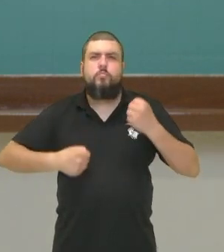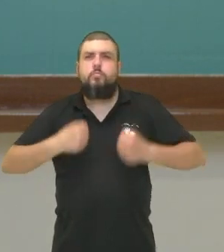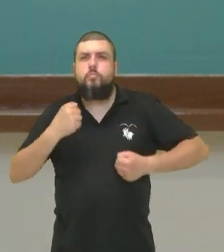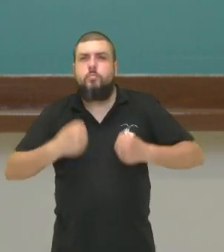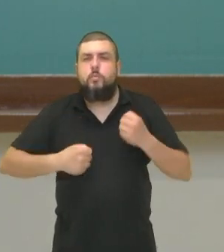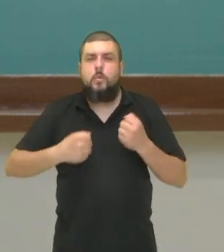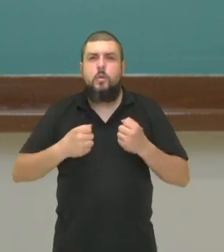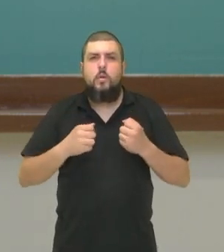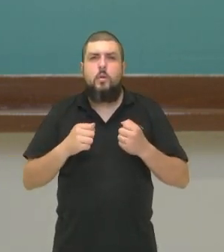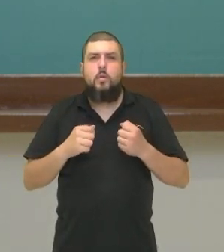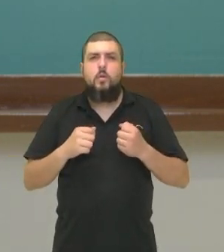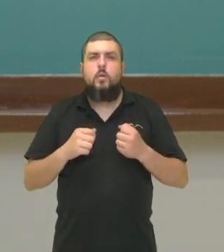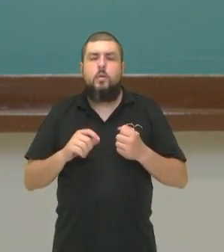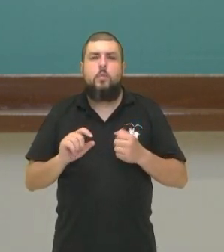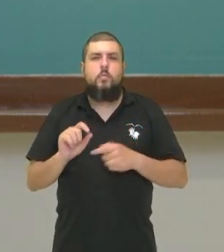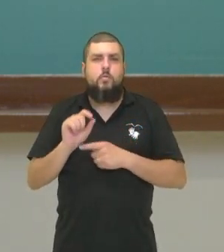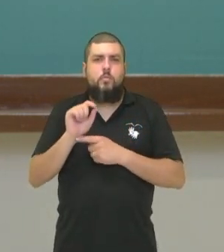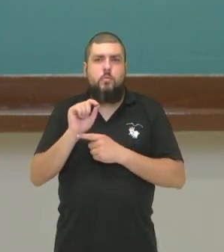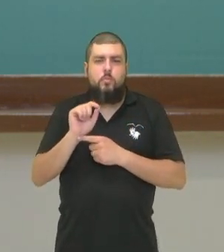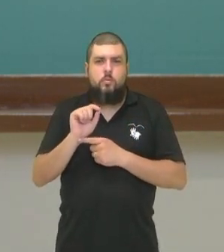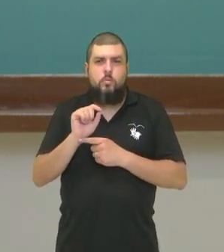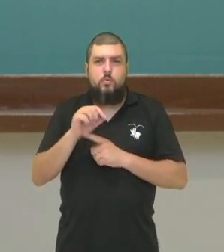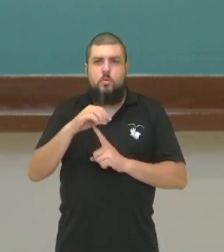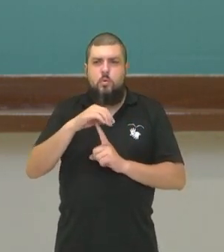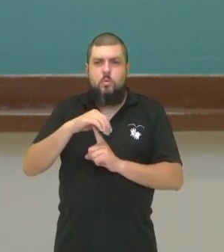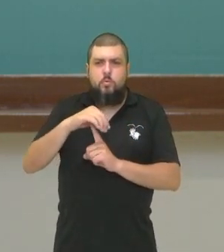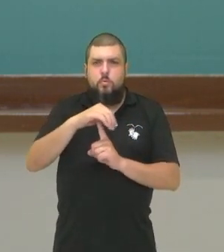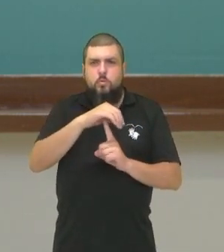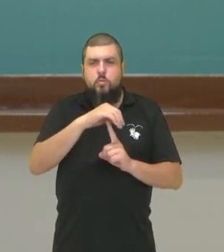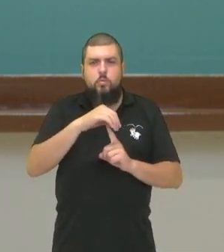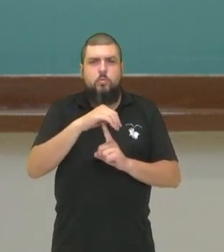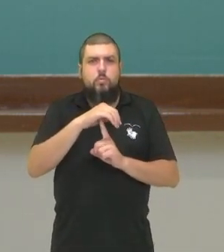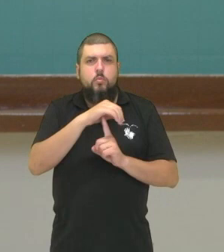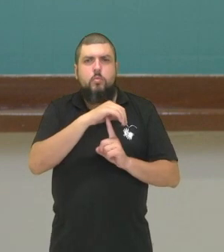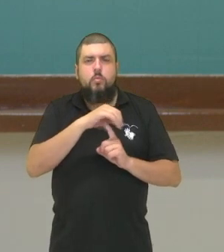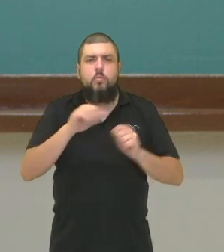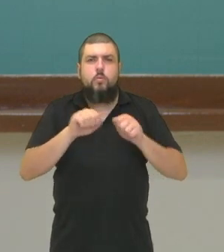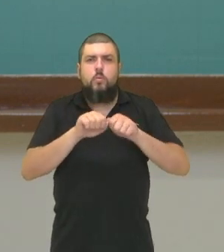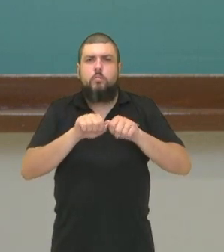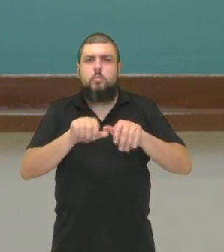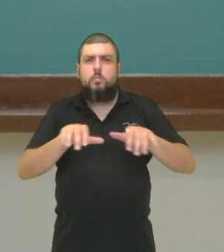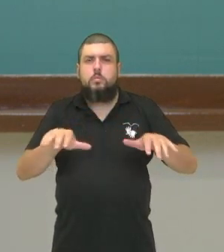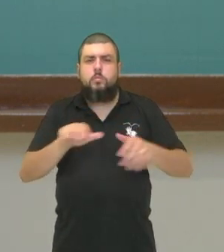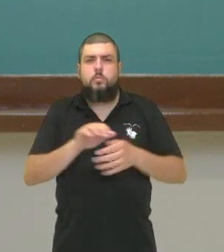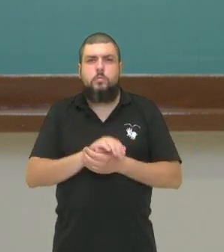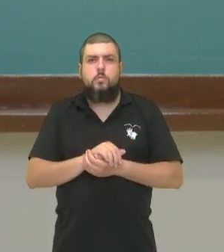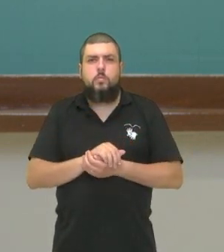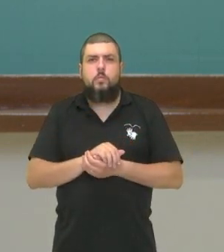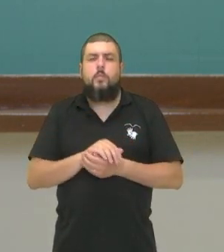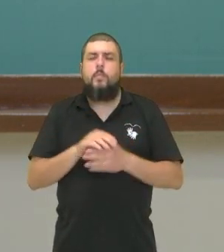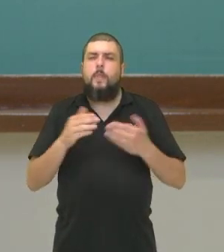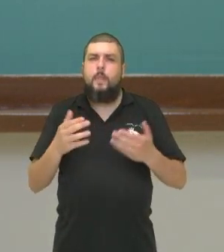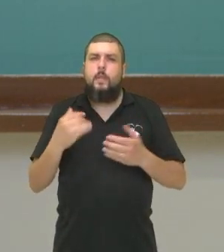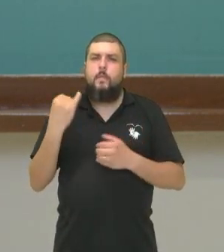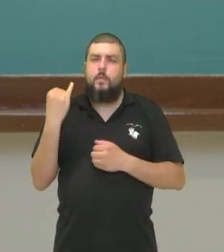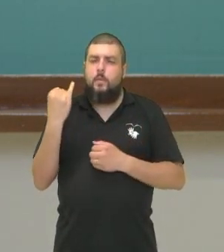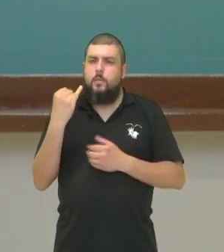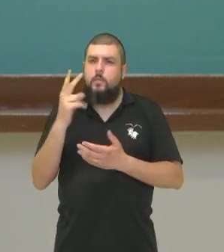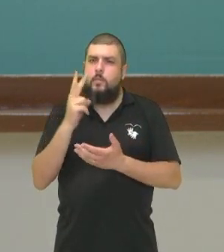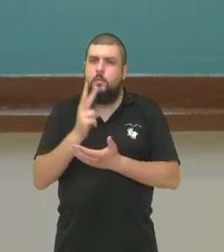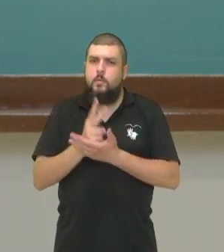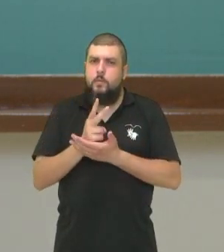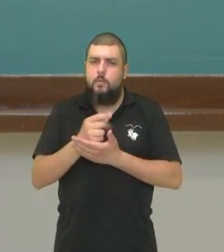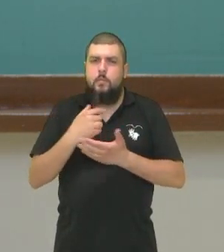uma proliferação desses fungos, principalmente lá na glande. Então, por isso que é importante sempre estar